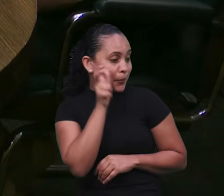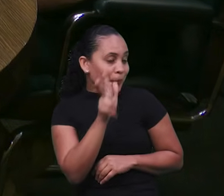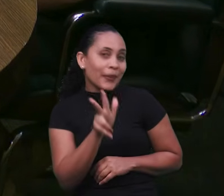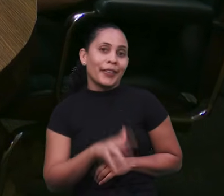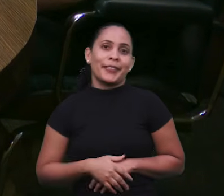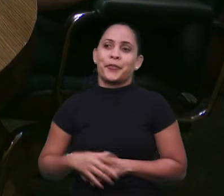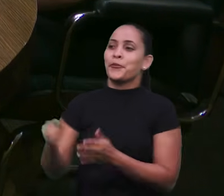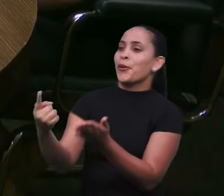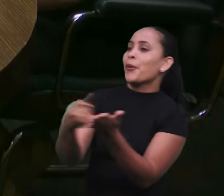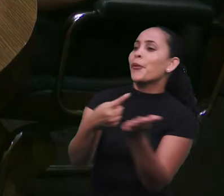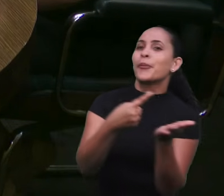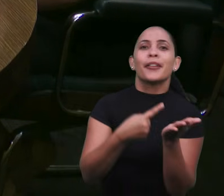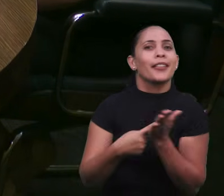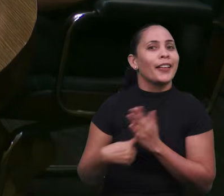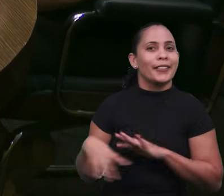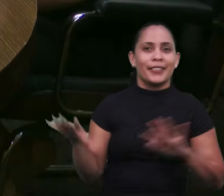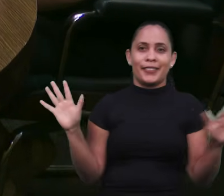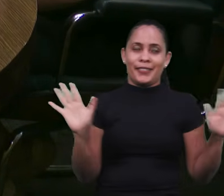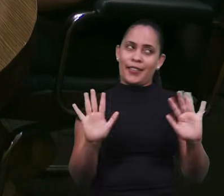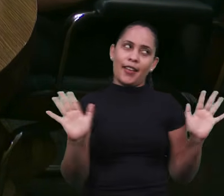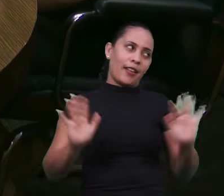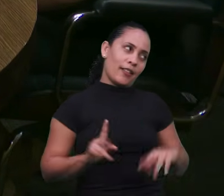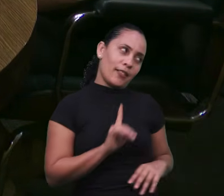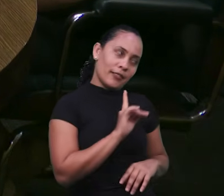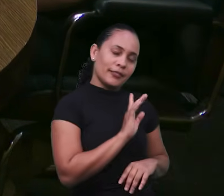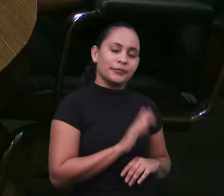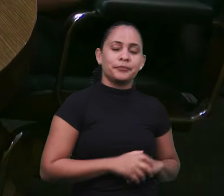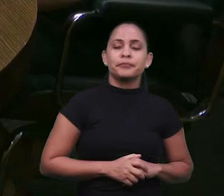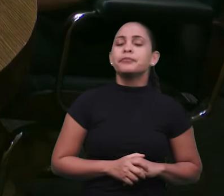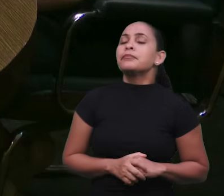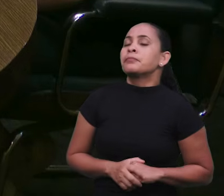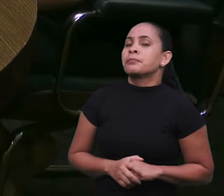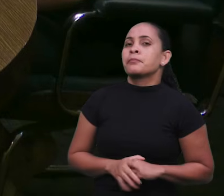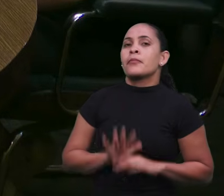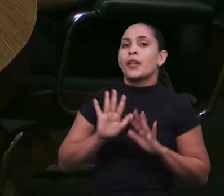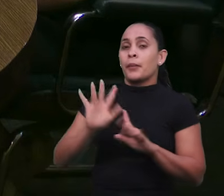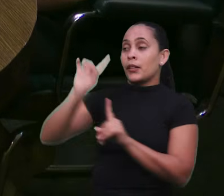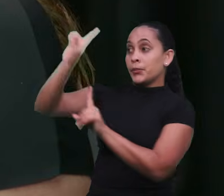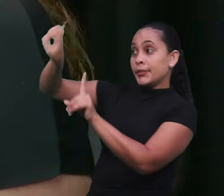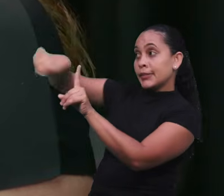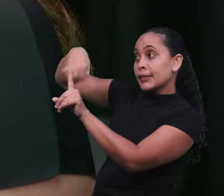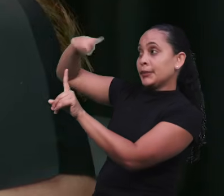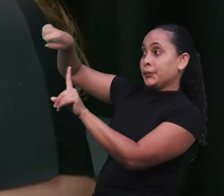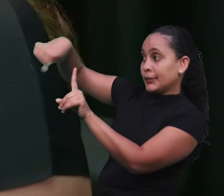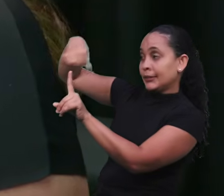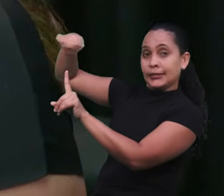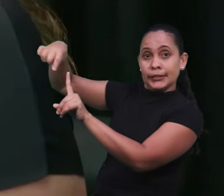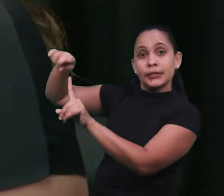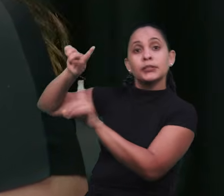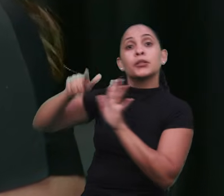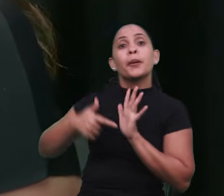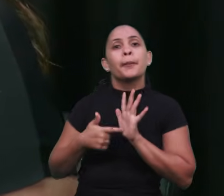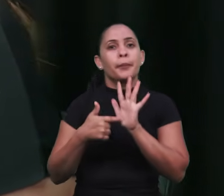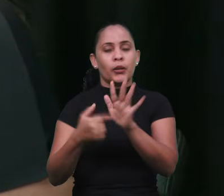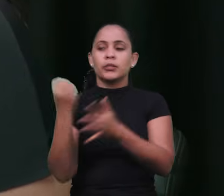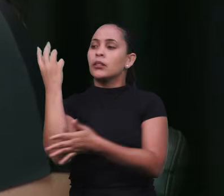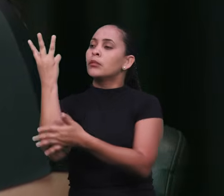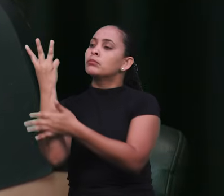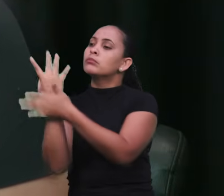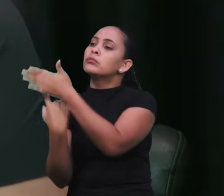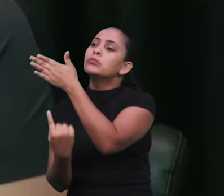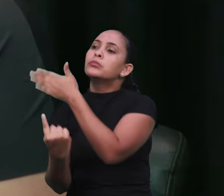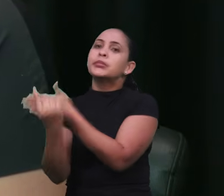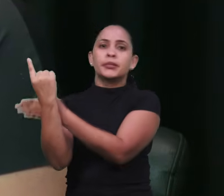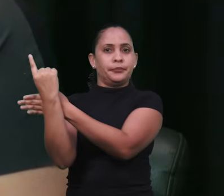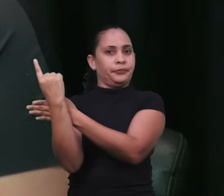foi combinado isso. Não era isso que estava combinado. Mas o santo, santo, santo aqui traz a presença da Trindade,